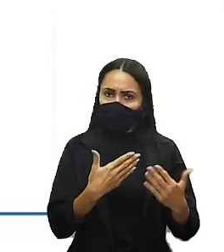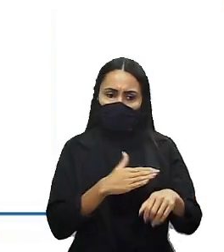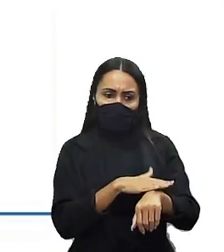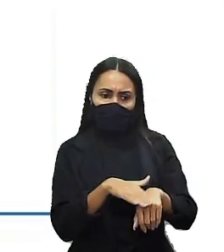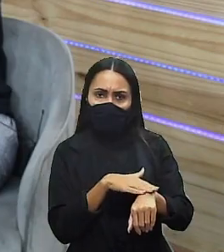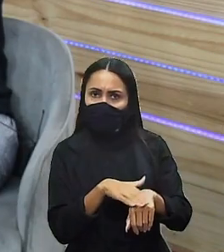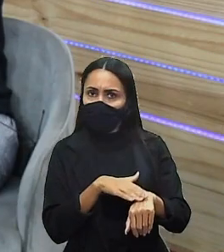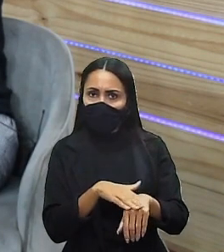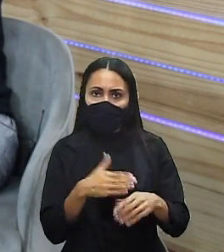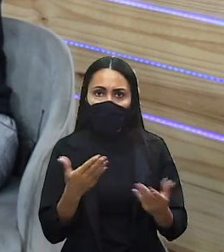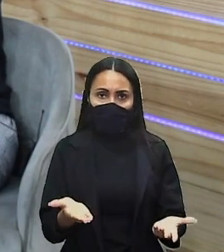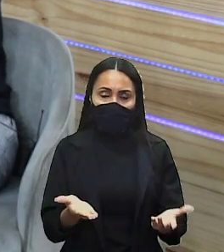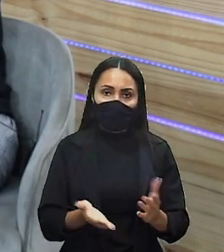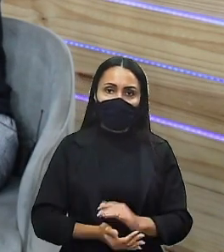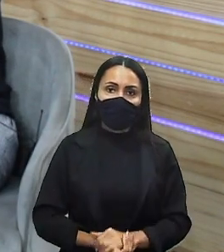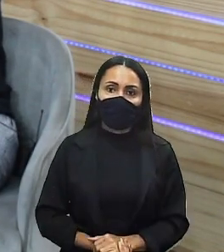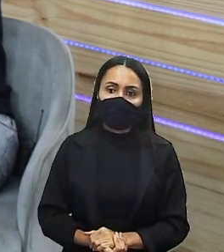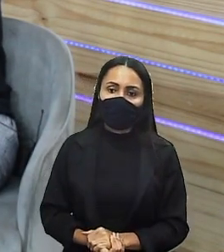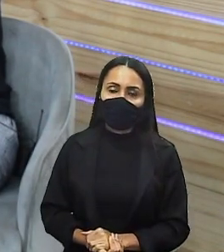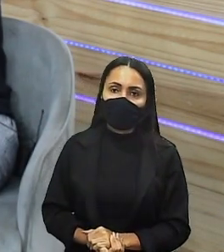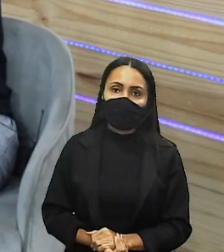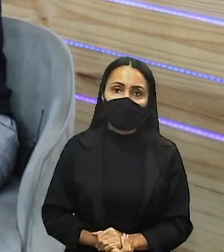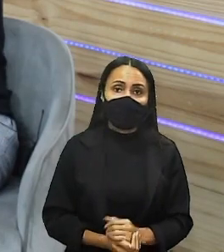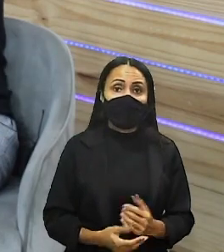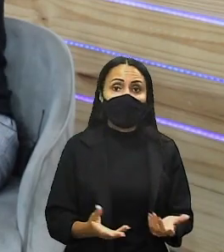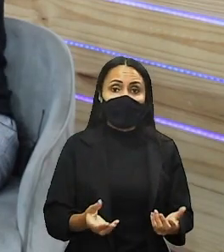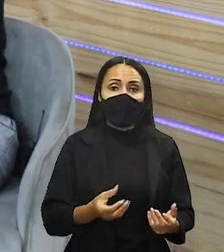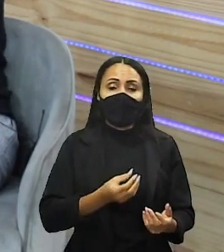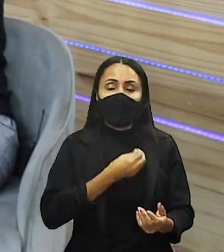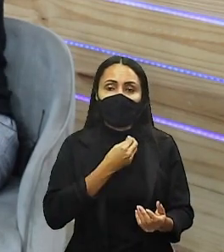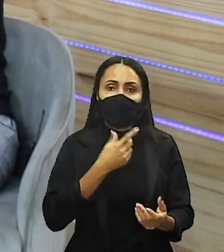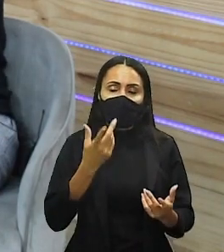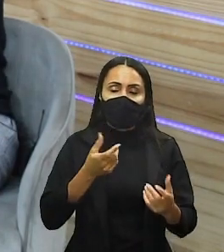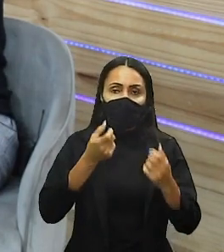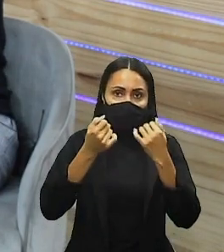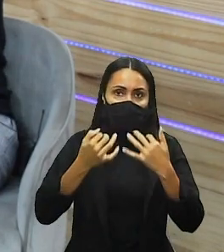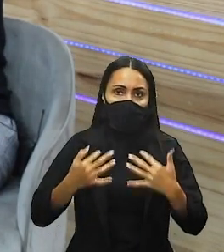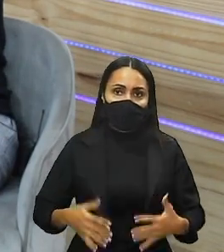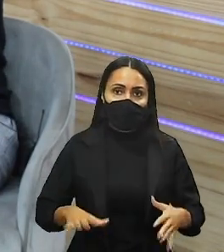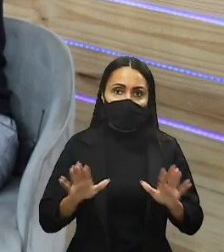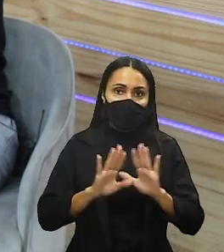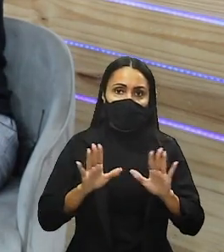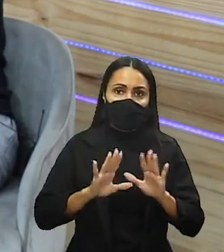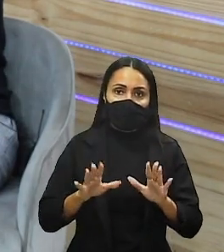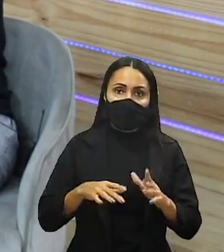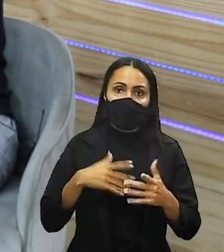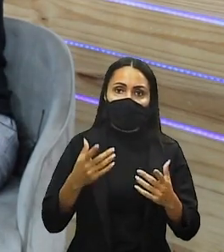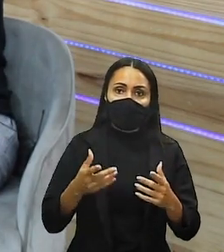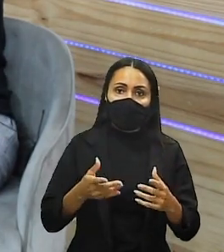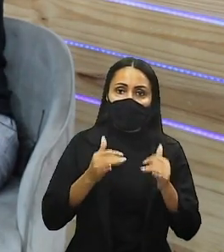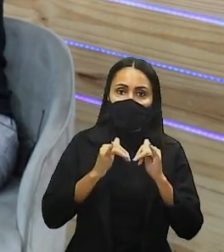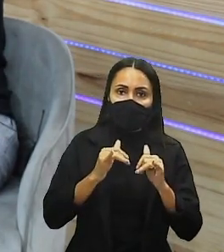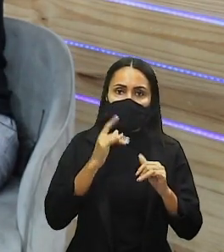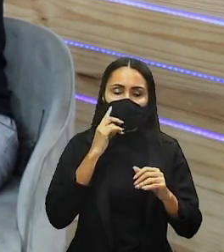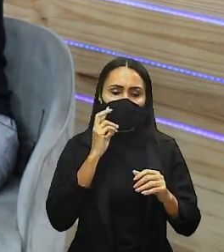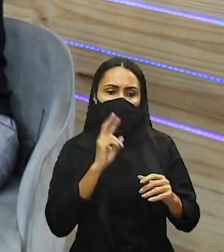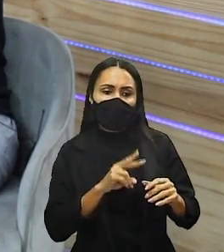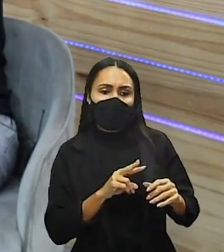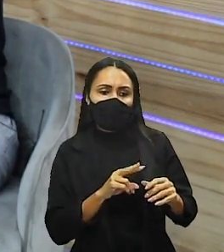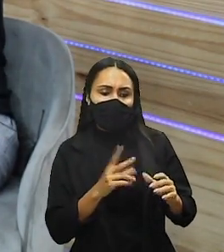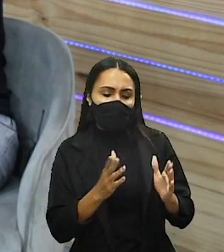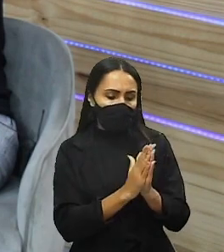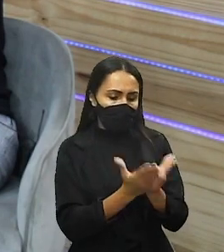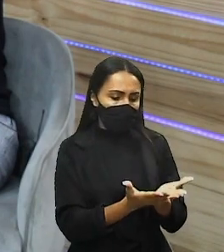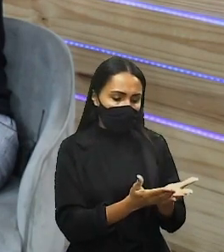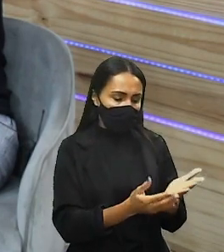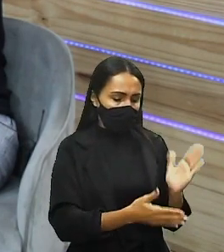aí com vocês, né? E existe uma máxima que diz assim, não se deve julgar um livro pela capa. Imagina, eu estou aqui com